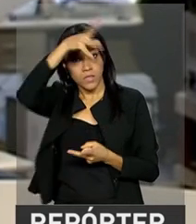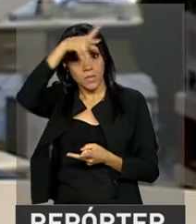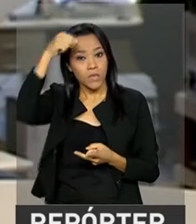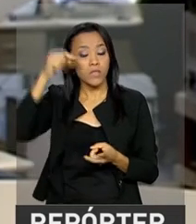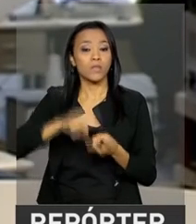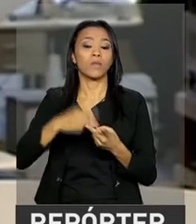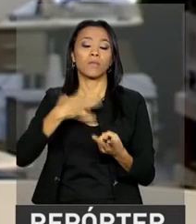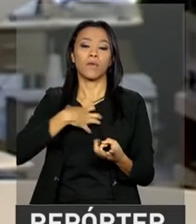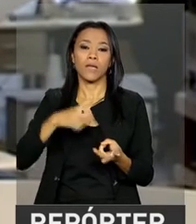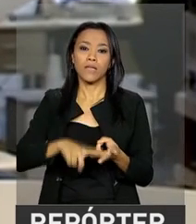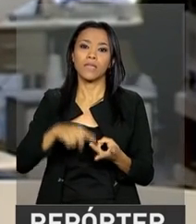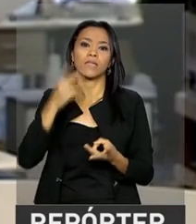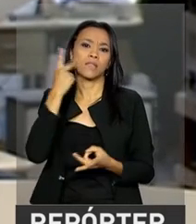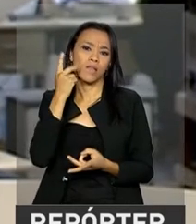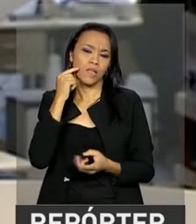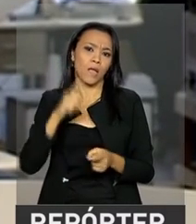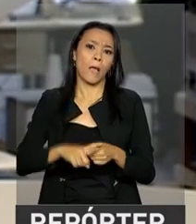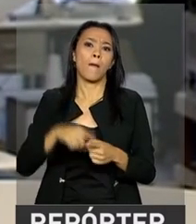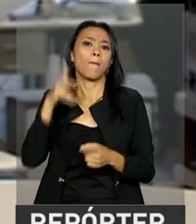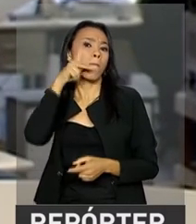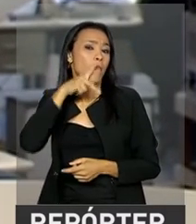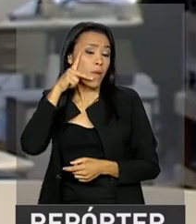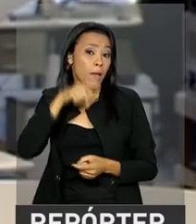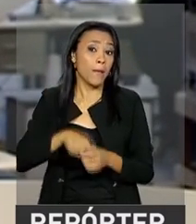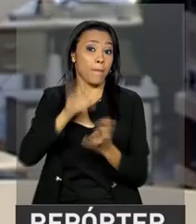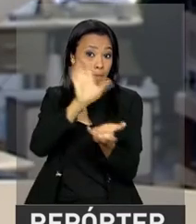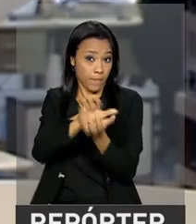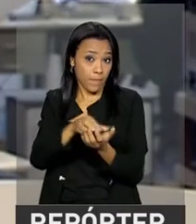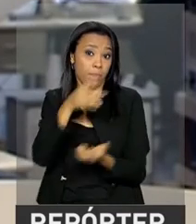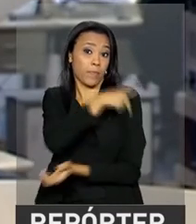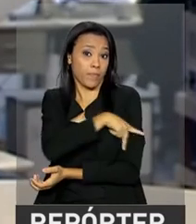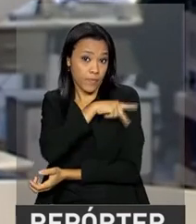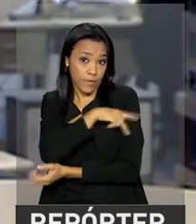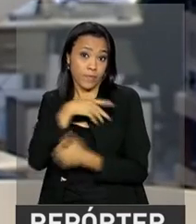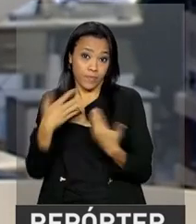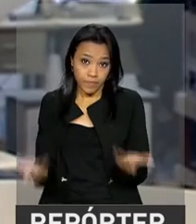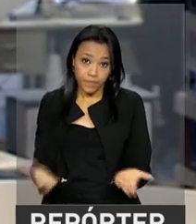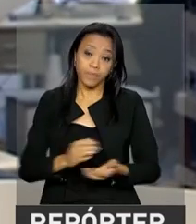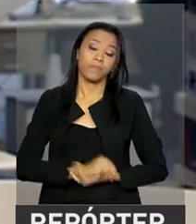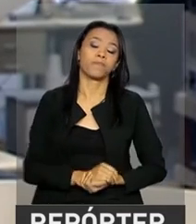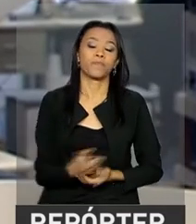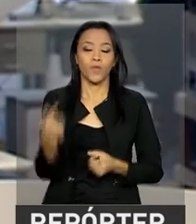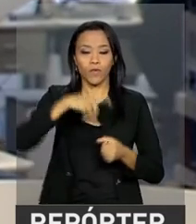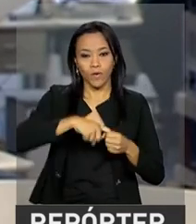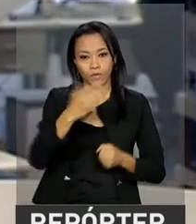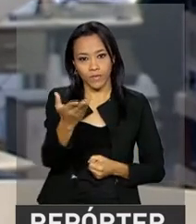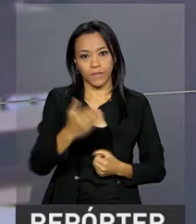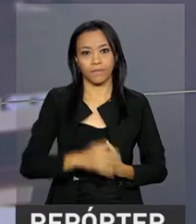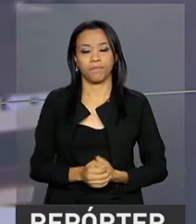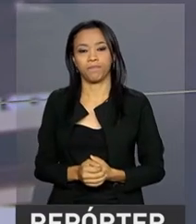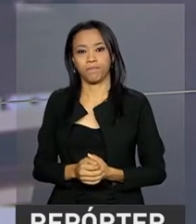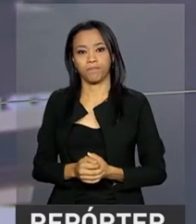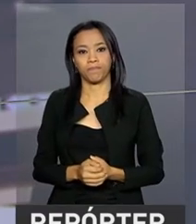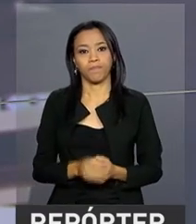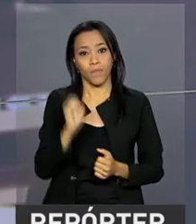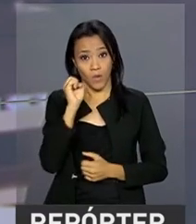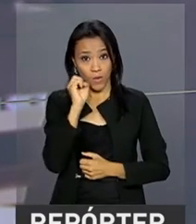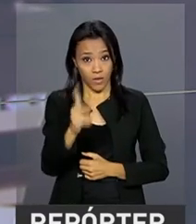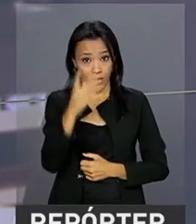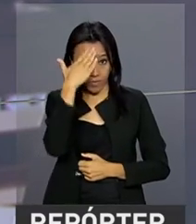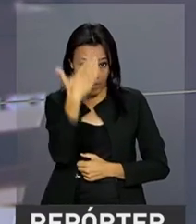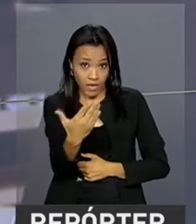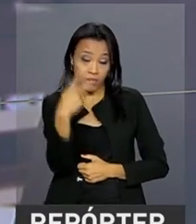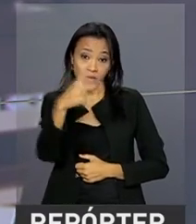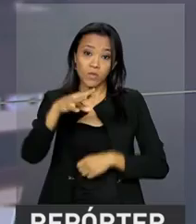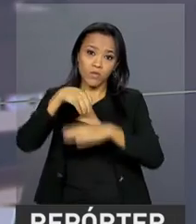maranhão pará paraíba pernambuco e piauí então é isso é só com você em brasília toques é obrigado pelas